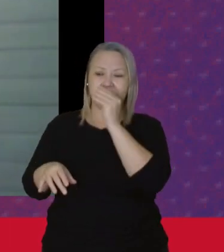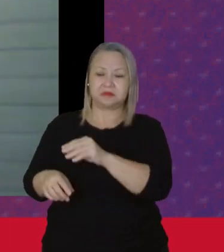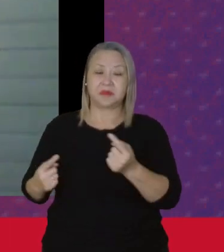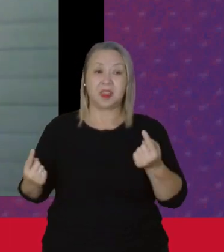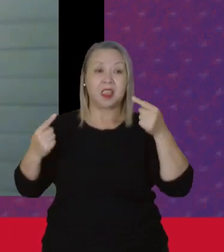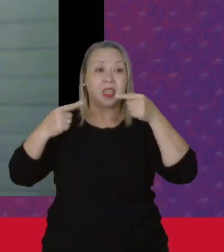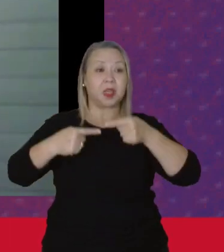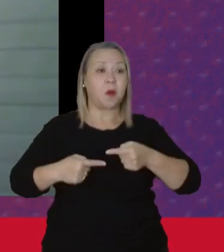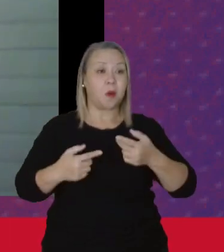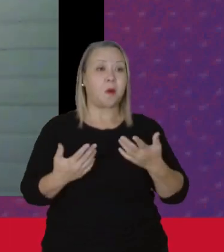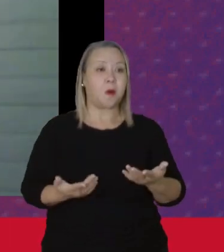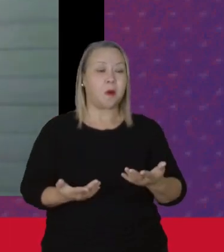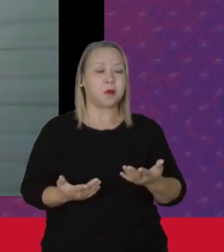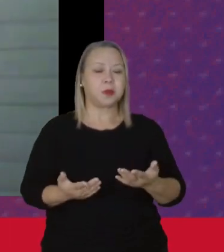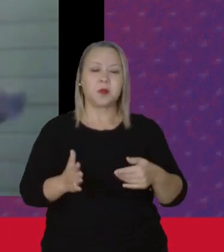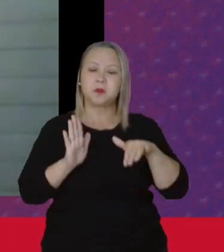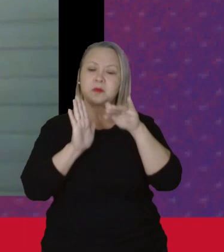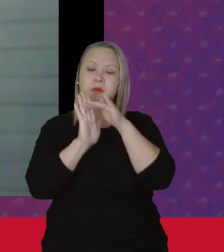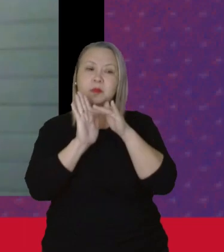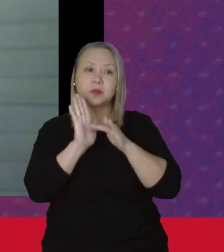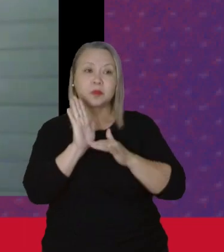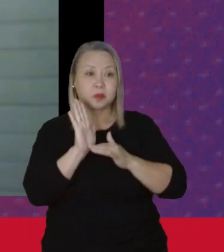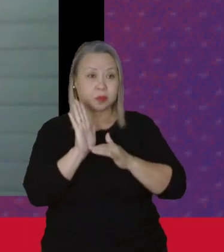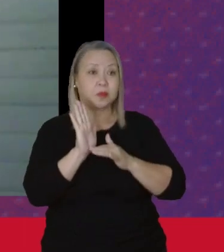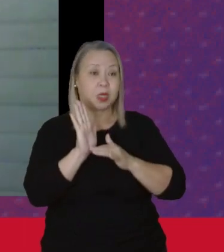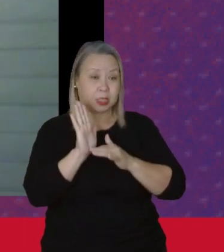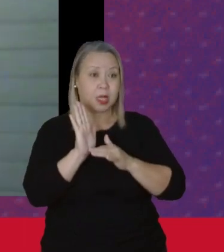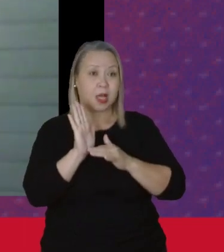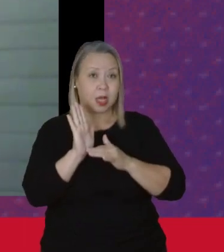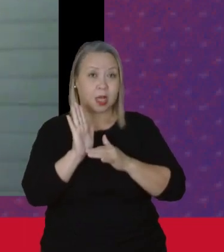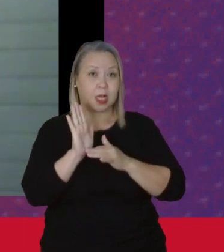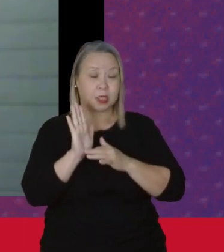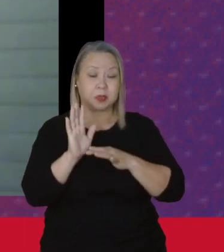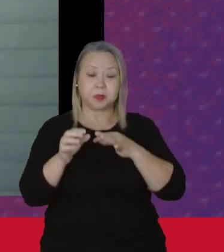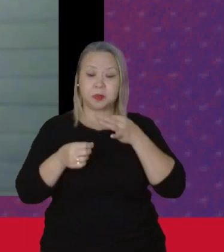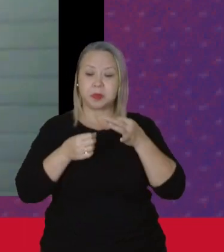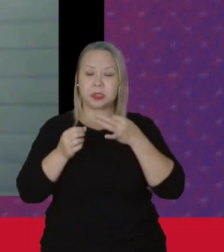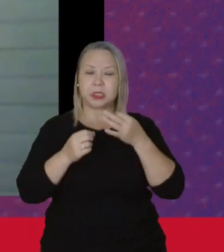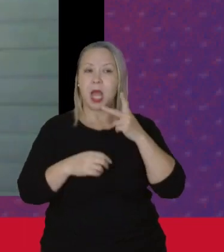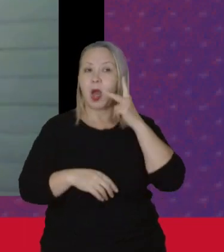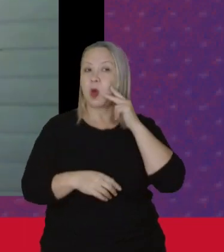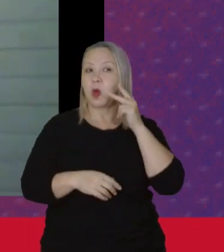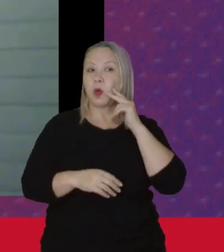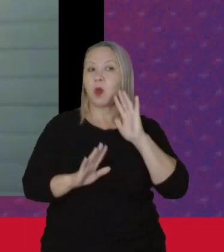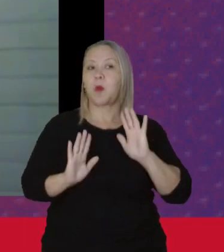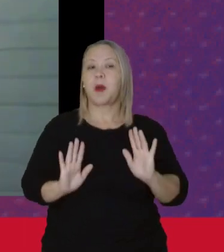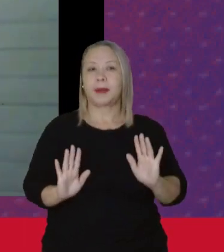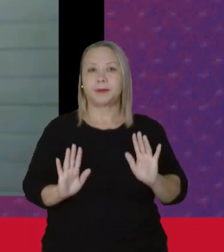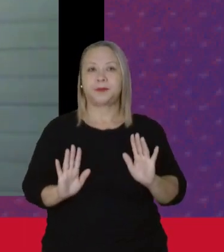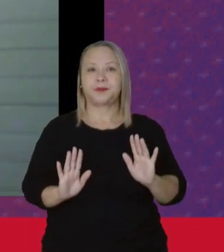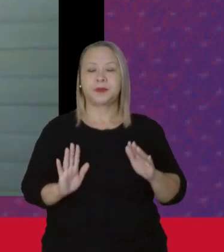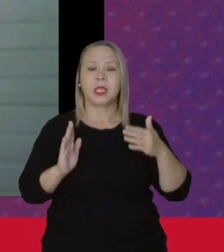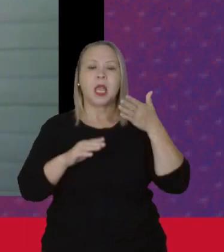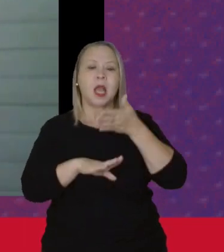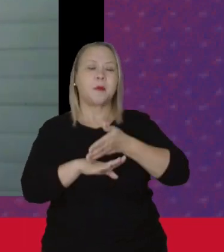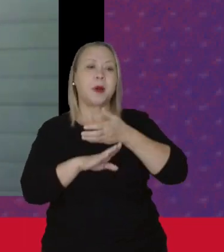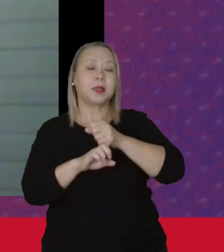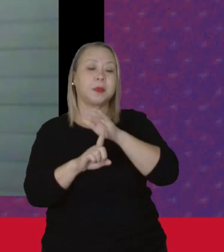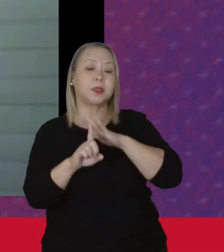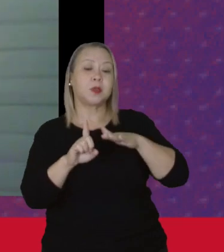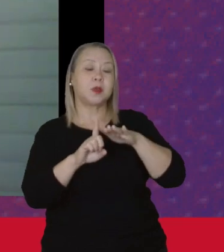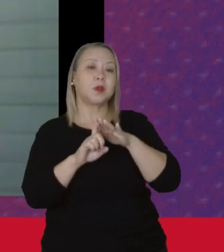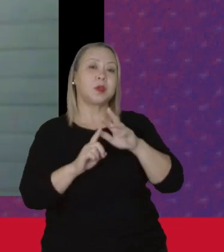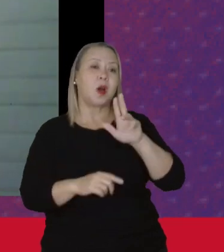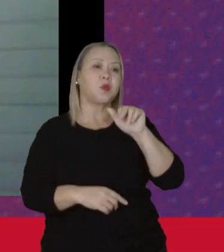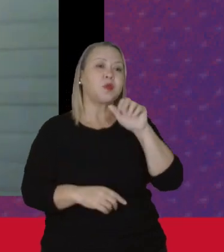todos os preceitos supostamente normais, né, de normalidade. E aí a participação social, ela também